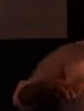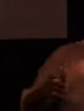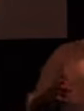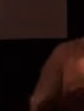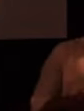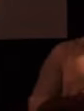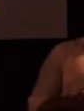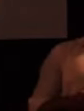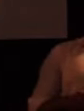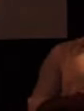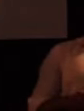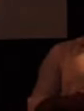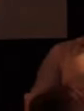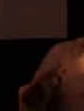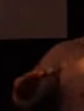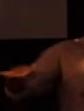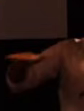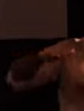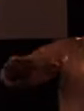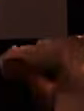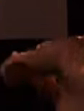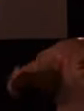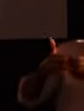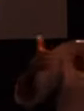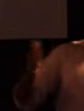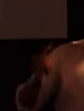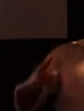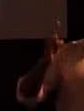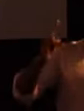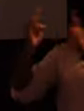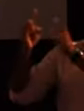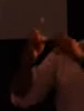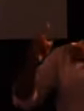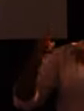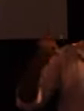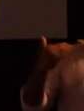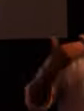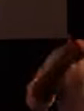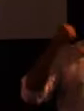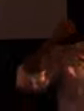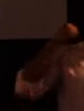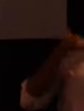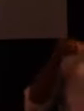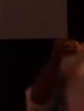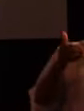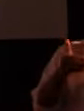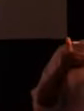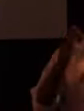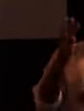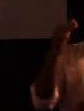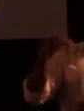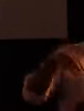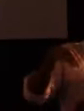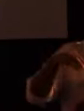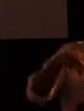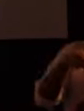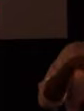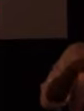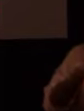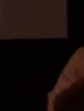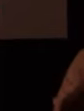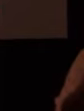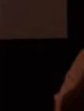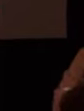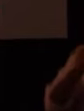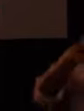fundo na orla atlântica é de 3 metros. E uma coisa muito importante, que quando a gente fala não